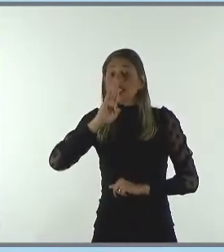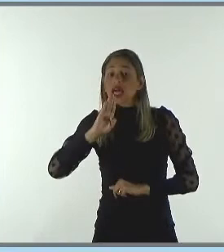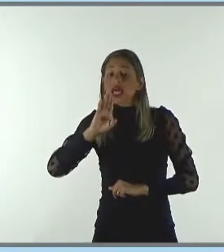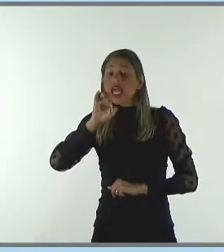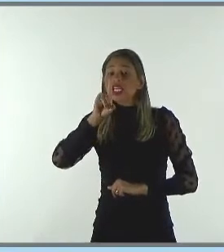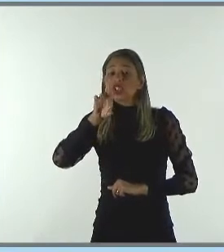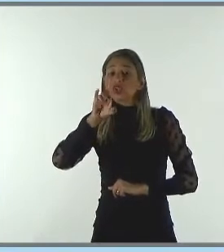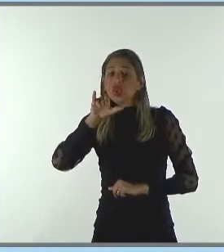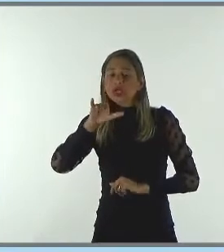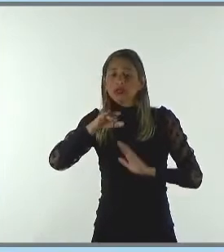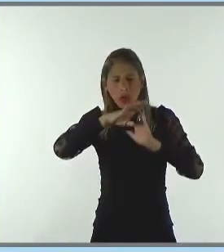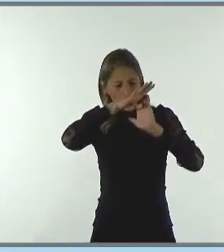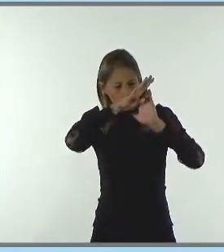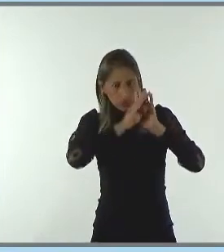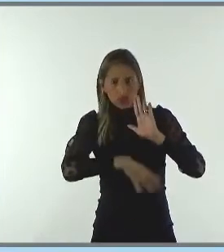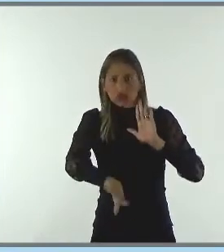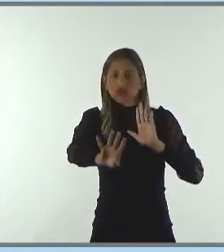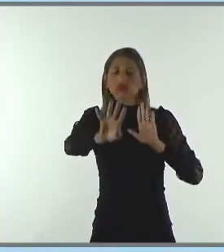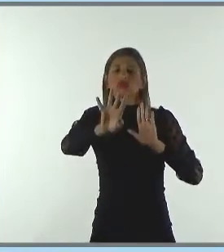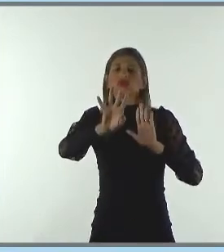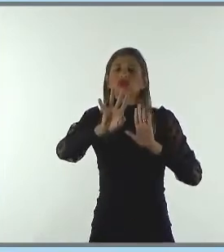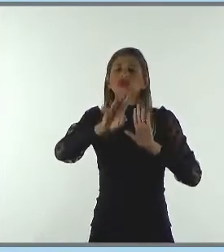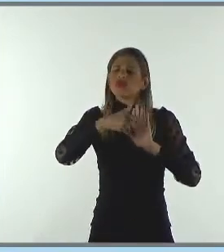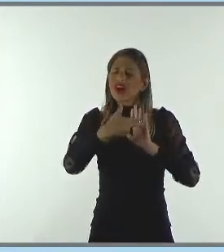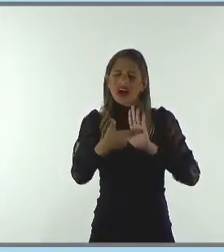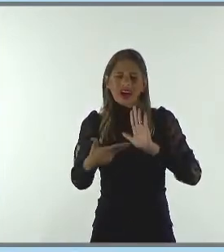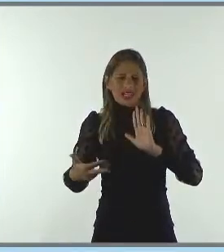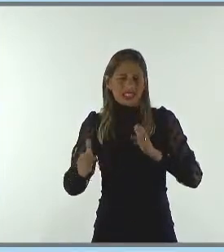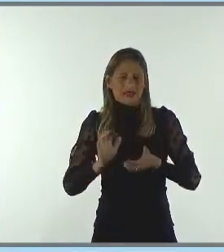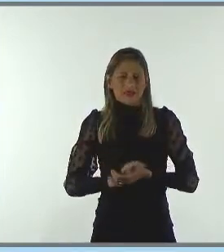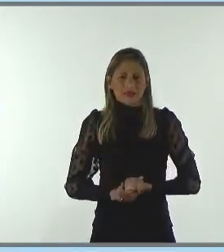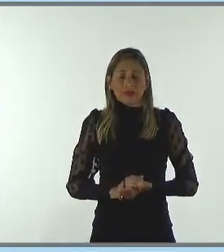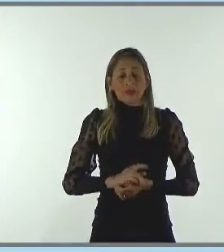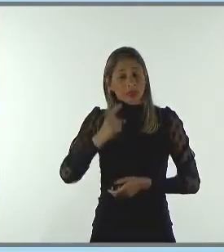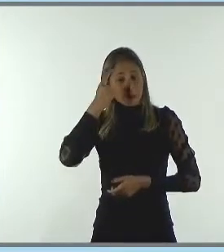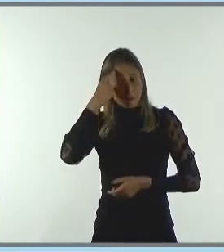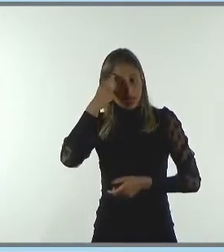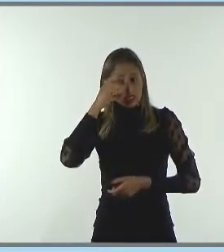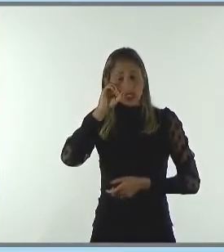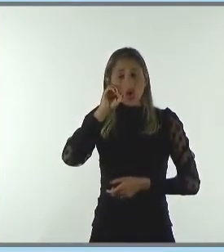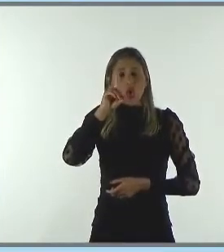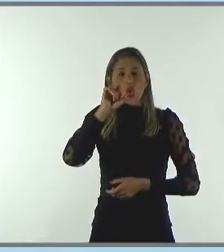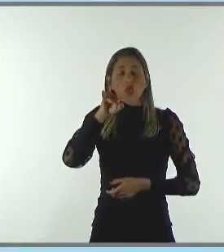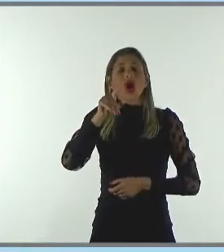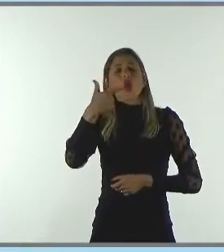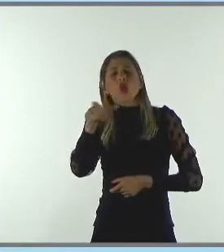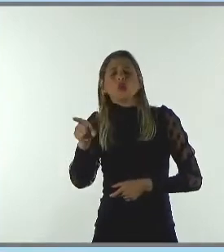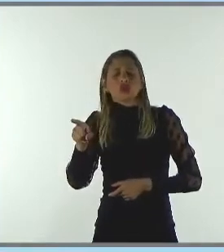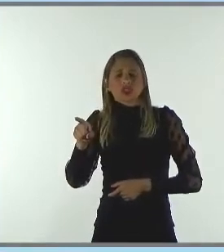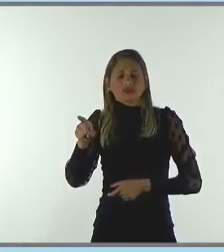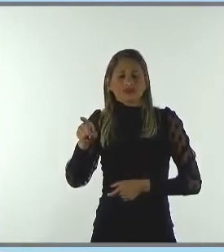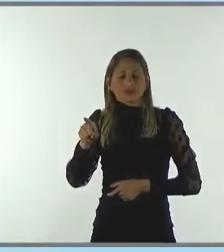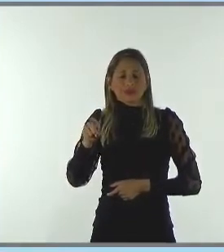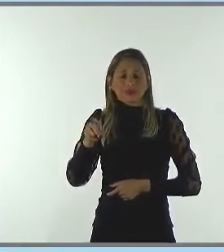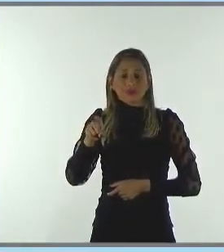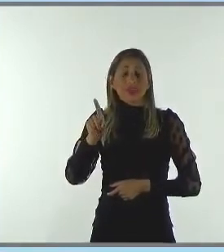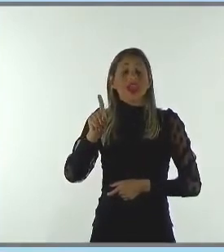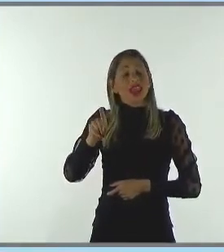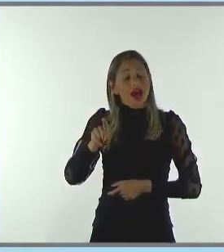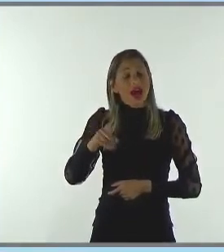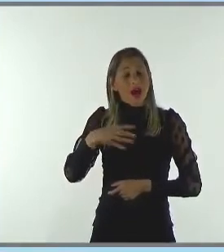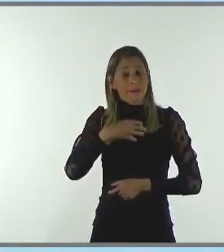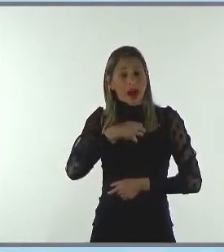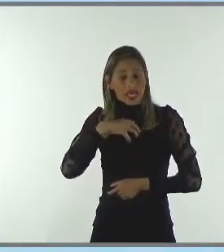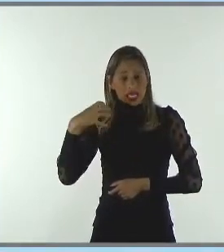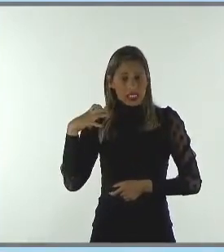com um catálogo extenso, ampliado, variado. Penso na editora Alguns Toques Negros, de Salvador. E isso é importante, porque são